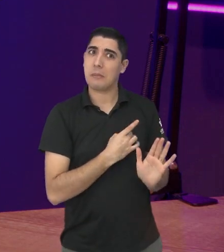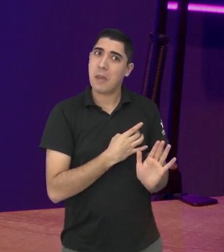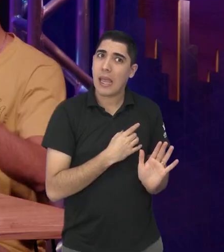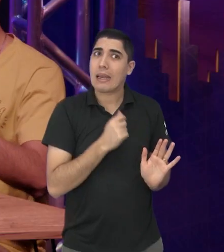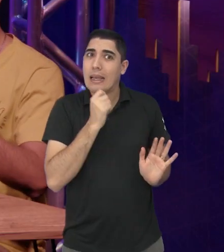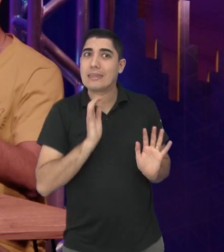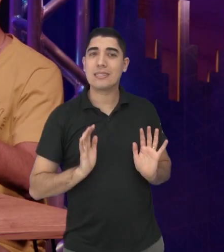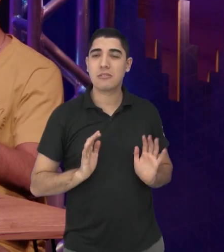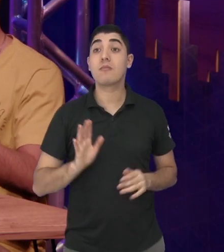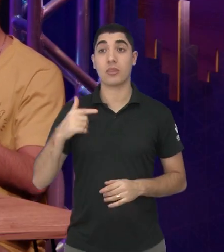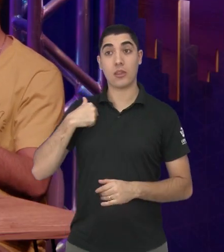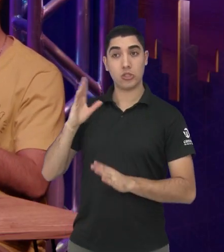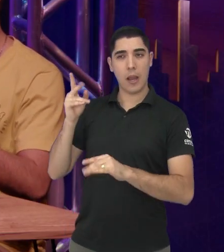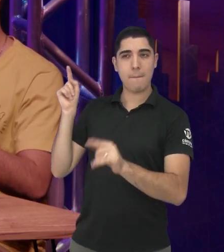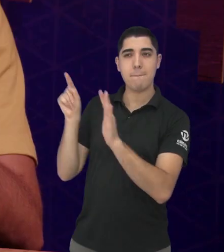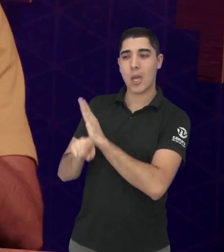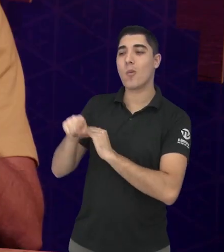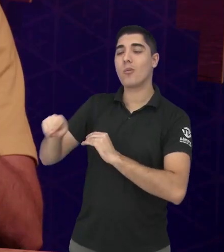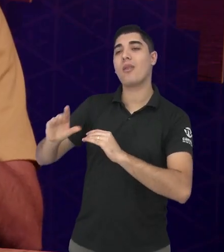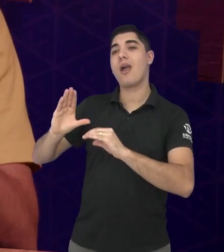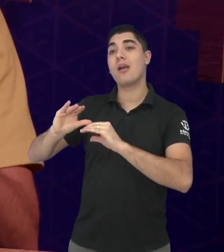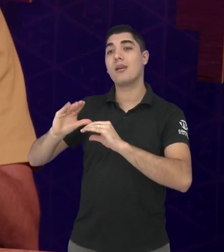Eu perguntei pro ChatGPT.